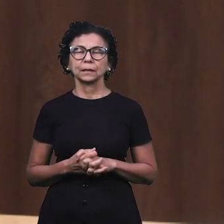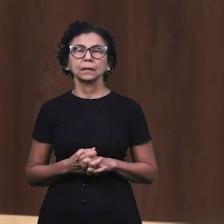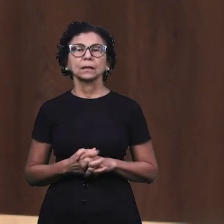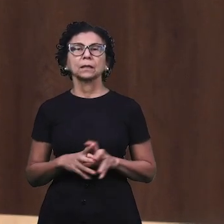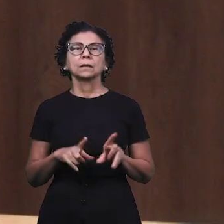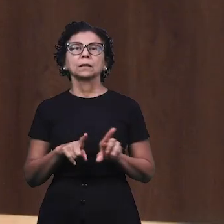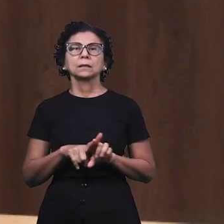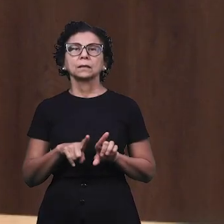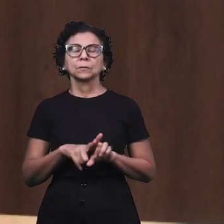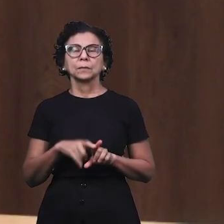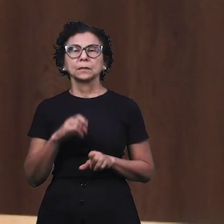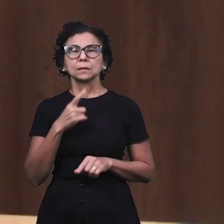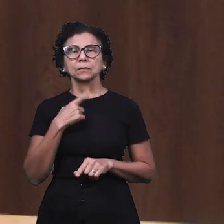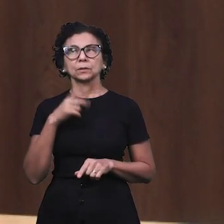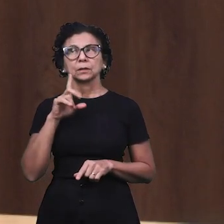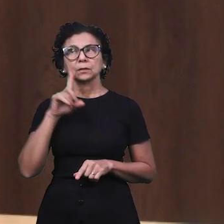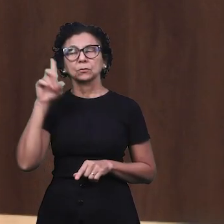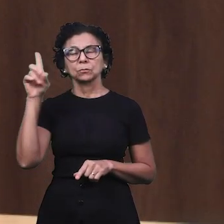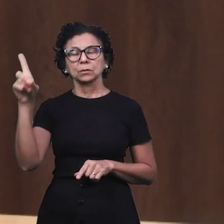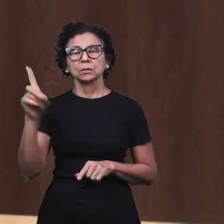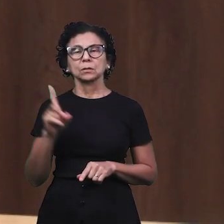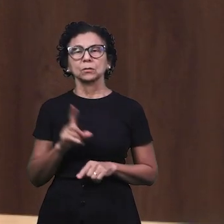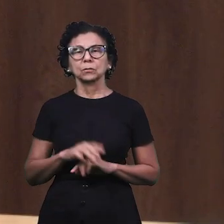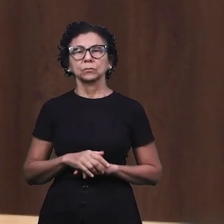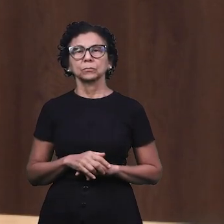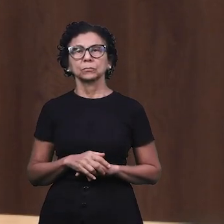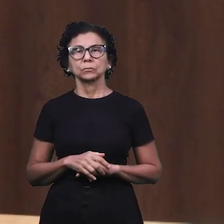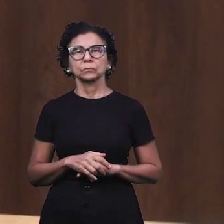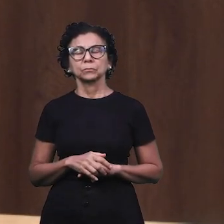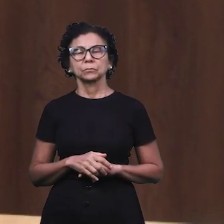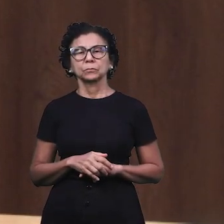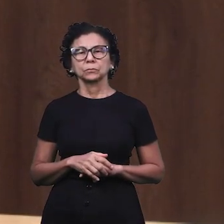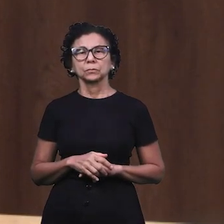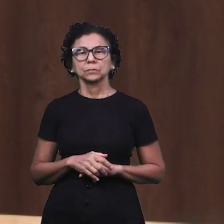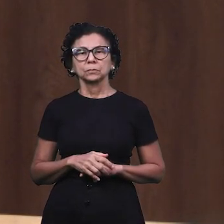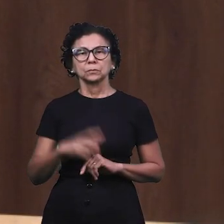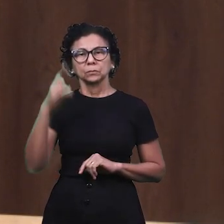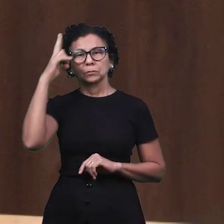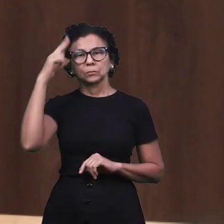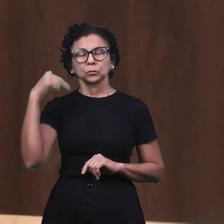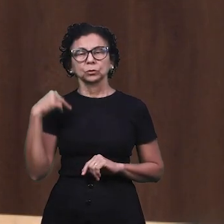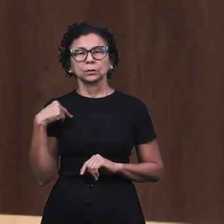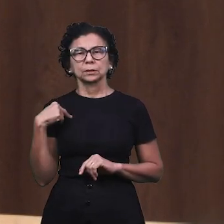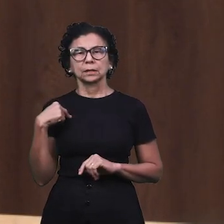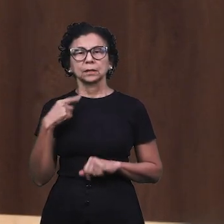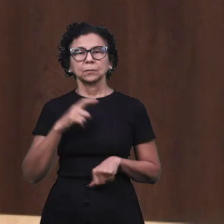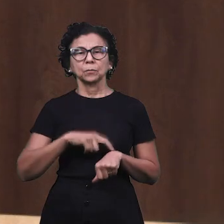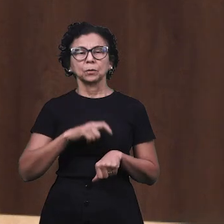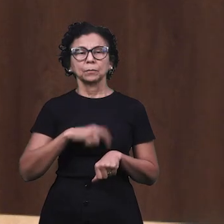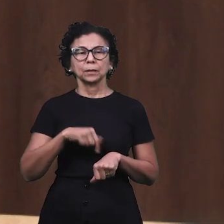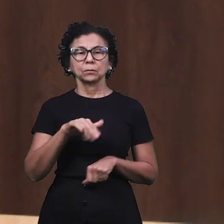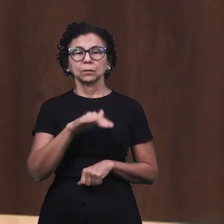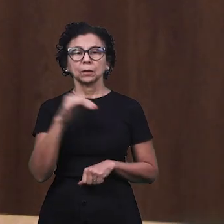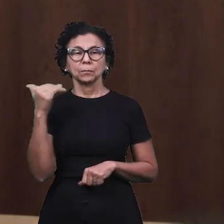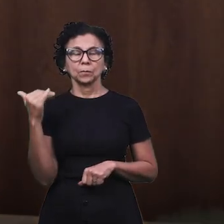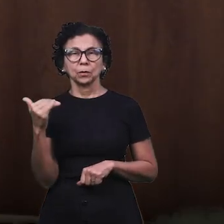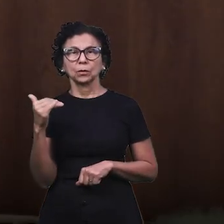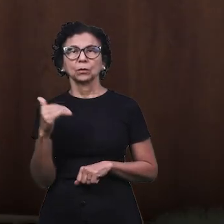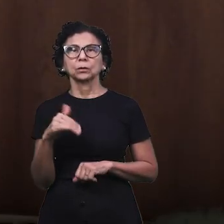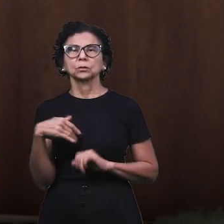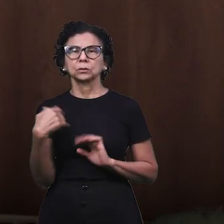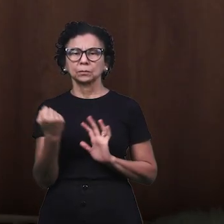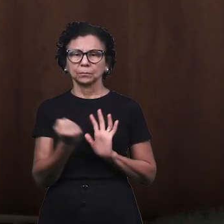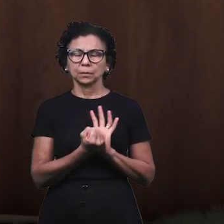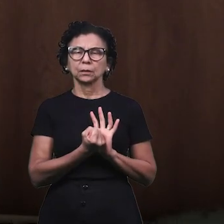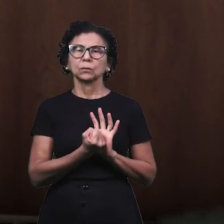próximo episódio, se o Senhor nos permitir, sobre o momento da morte de José, também que foi um momento